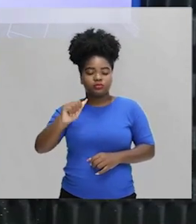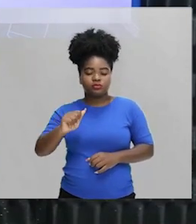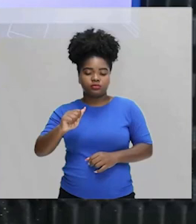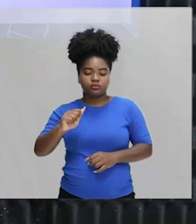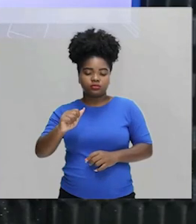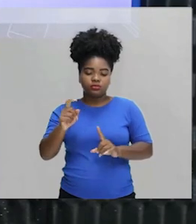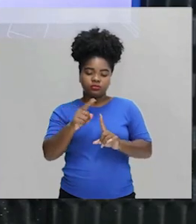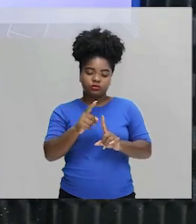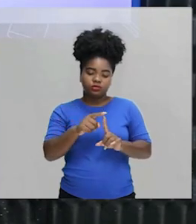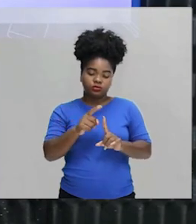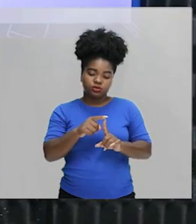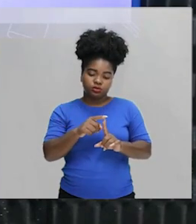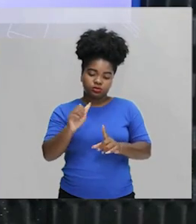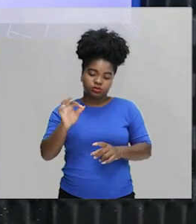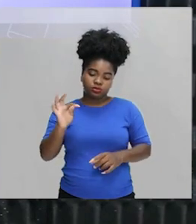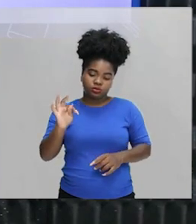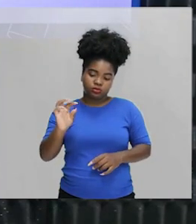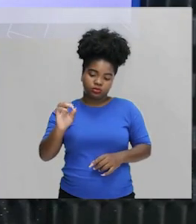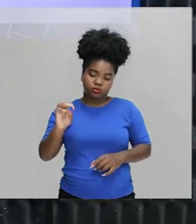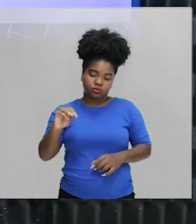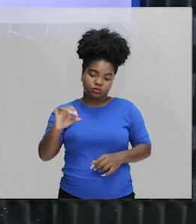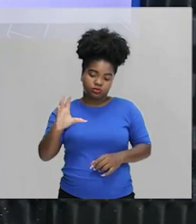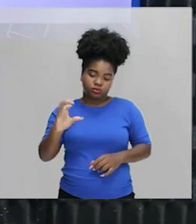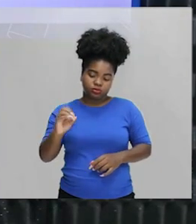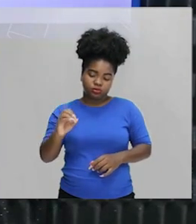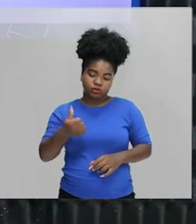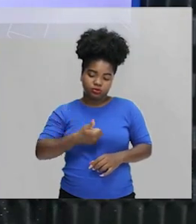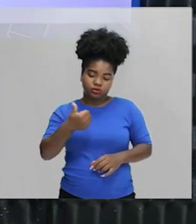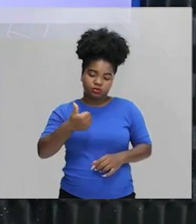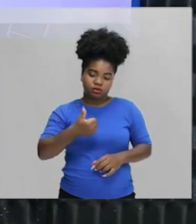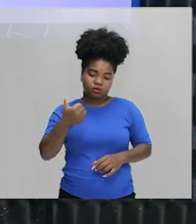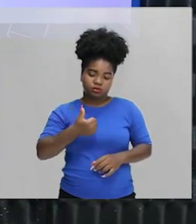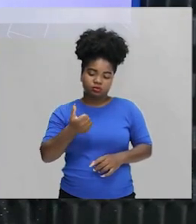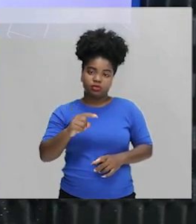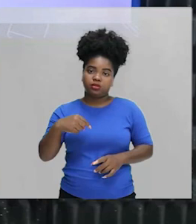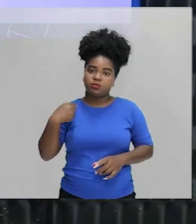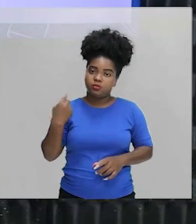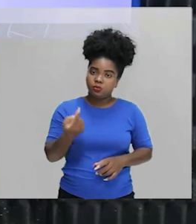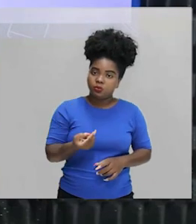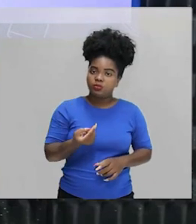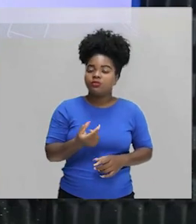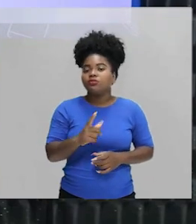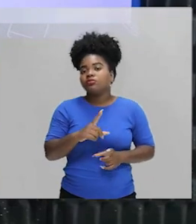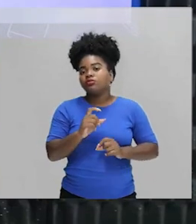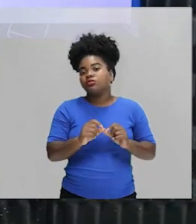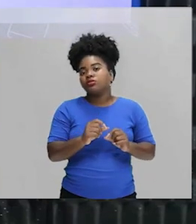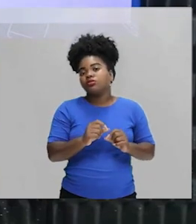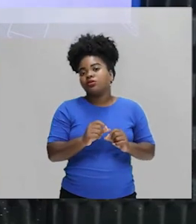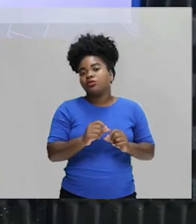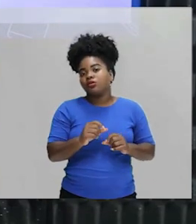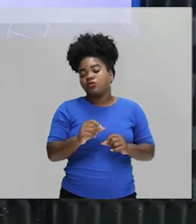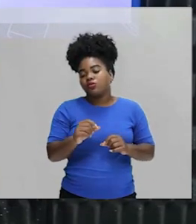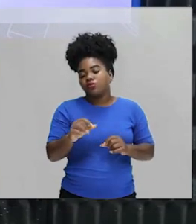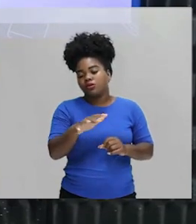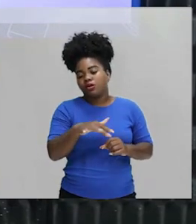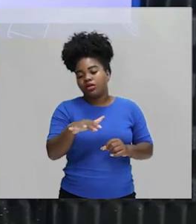do modelo atômico de B é a primeira camada ok que é chamada ali de a a órbita de o raio